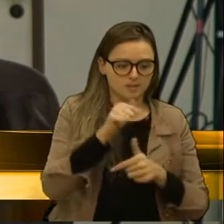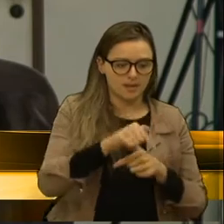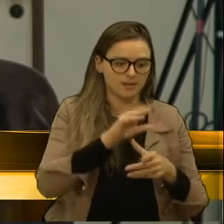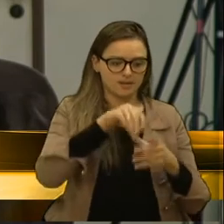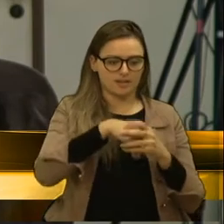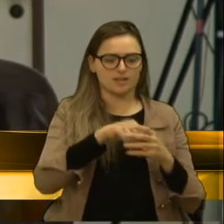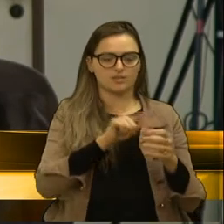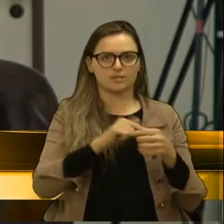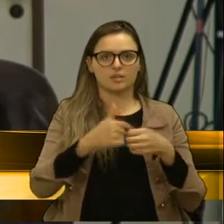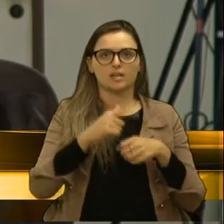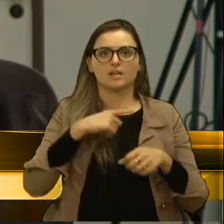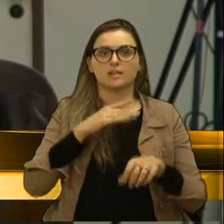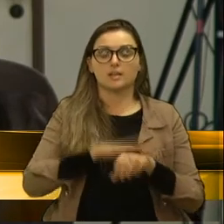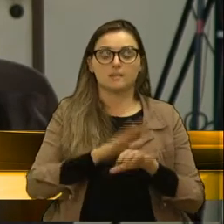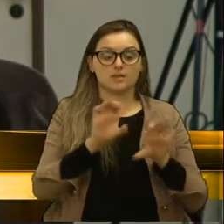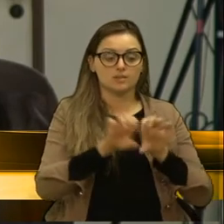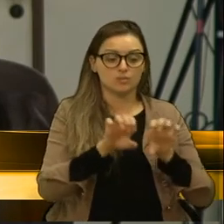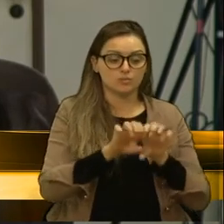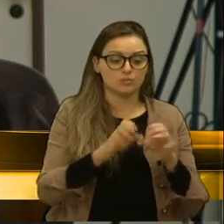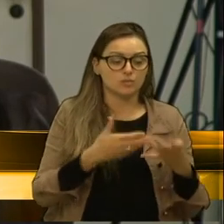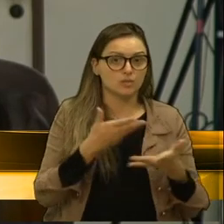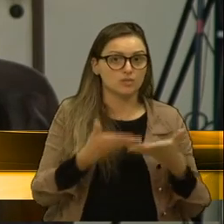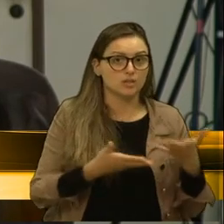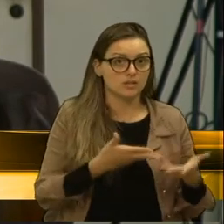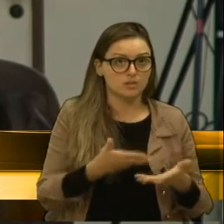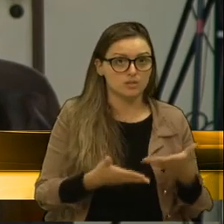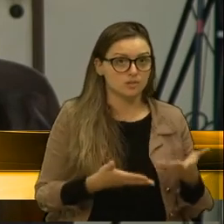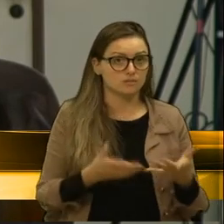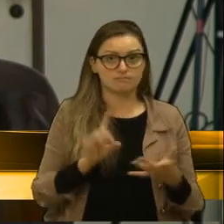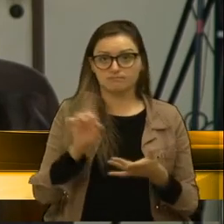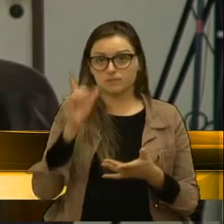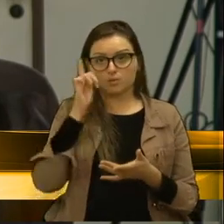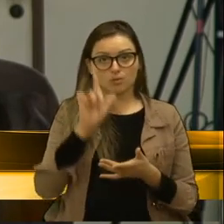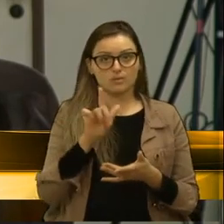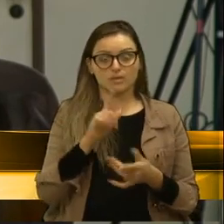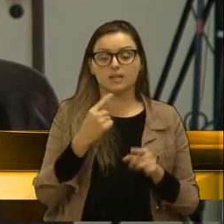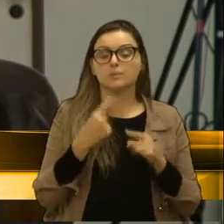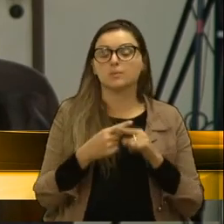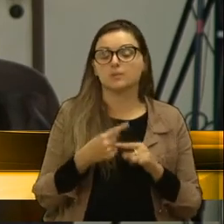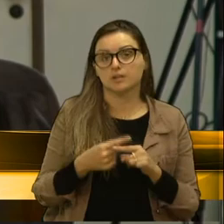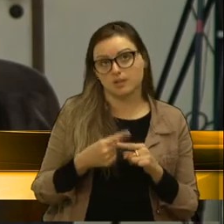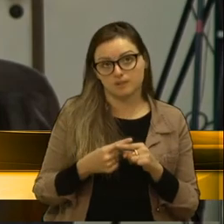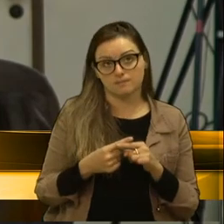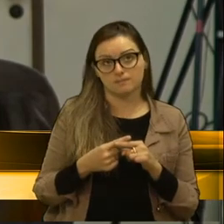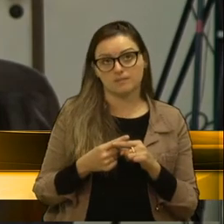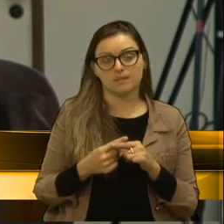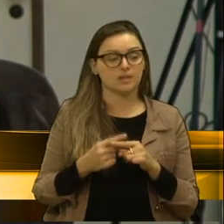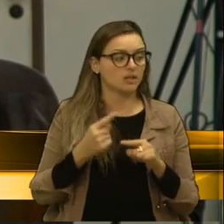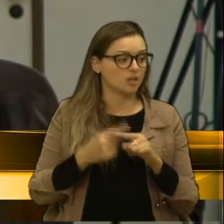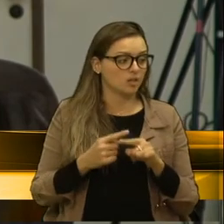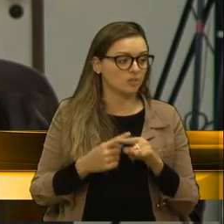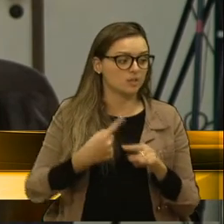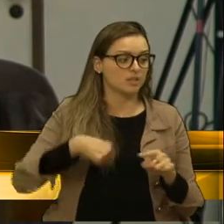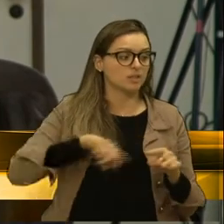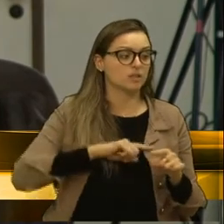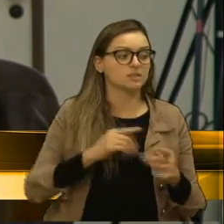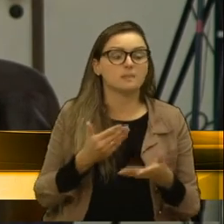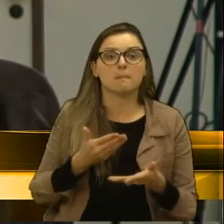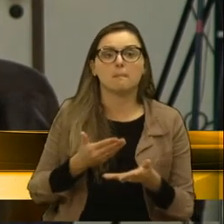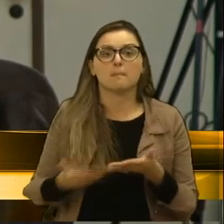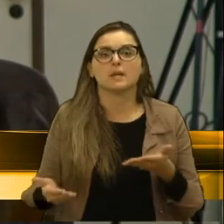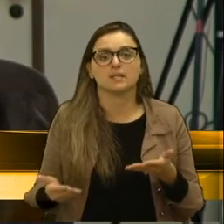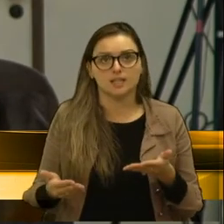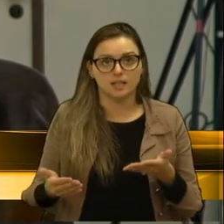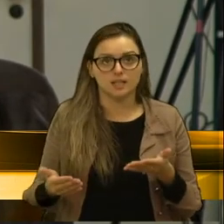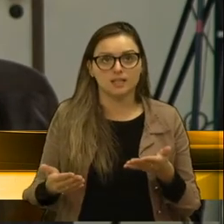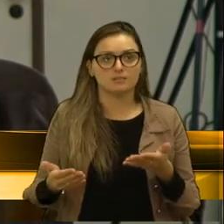ter mais estrutura de atendimento, não consegue pagar. Por quê? Porque a gente se perdeu, né, porque se